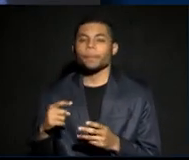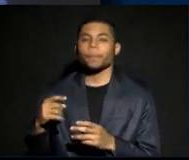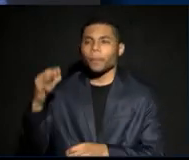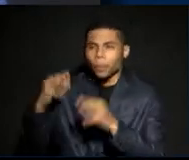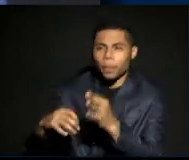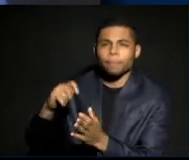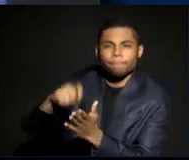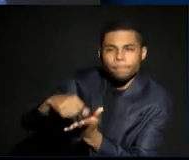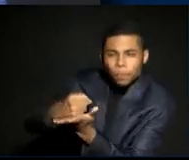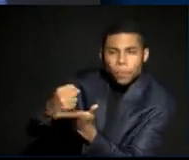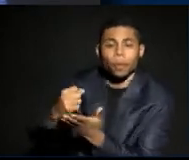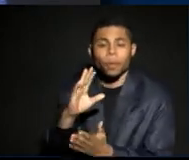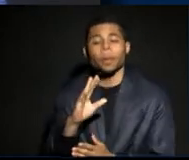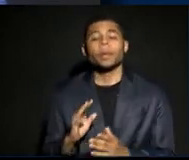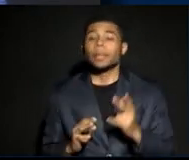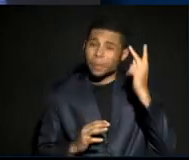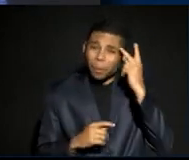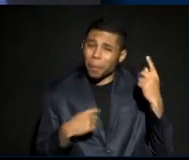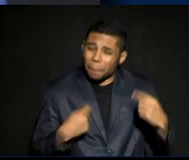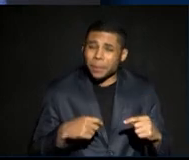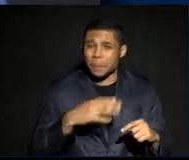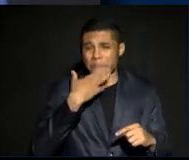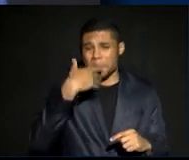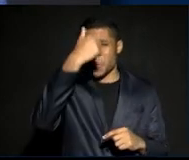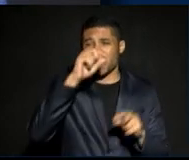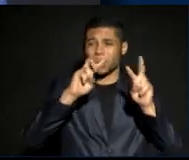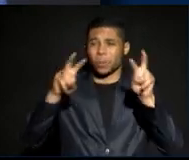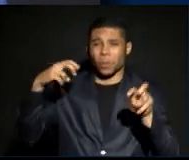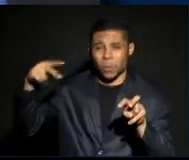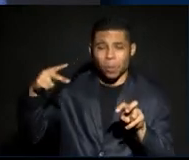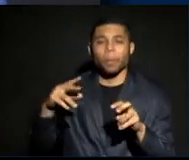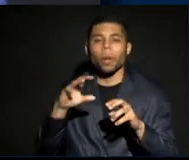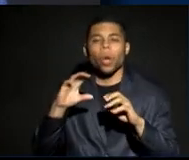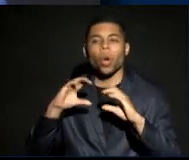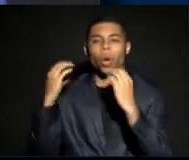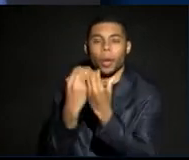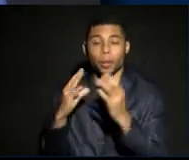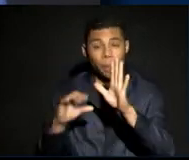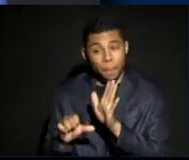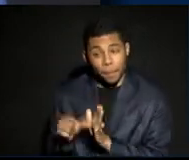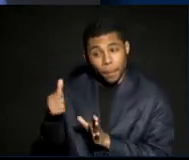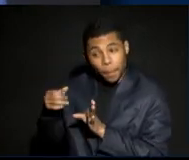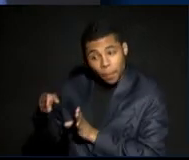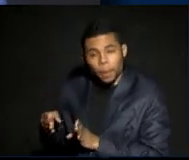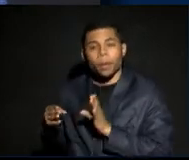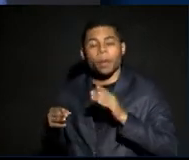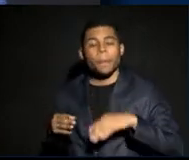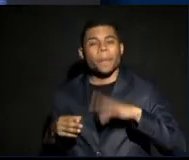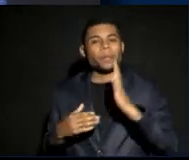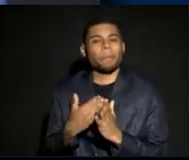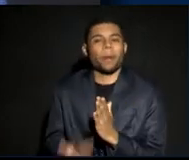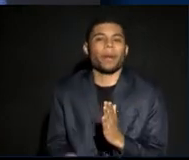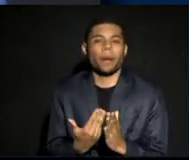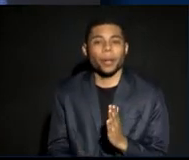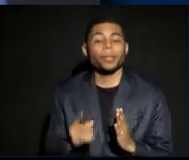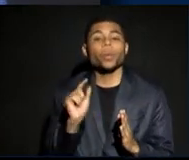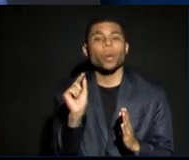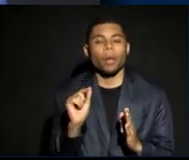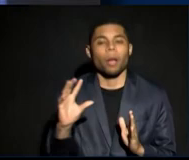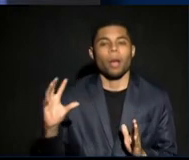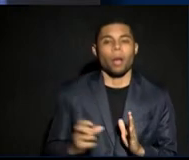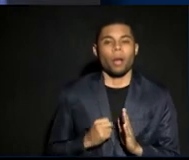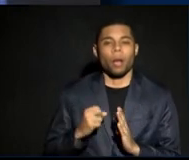precisa liderar o processo de reforma tributária no Congresso tem a maior bancada e no primeiro momento seria o estado que mais perder em arrecadação